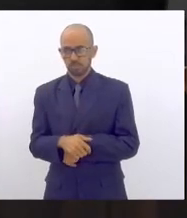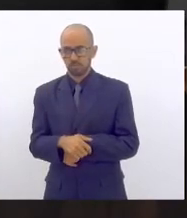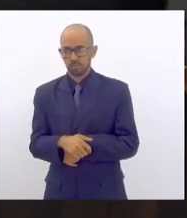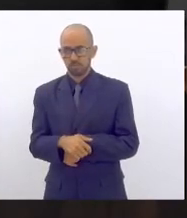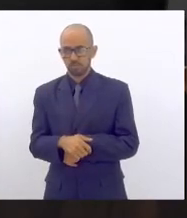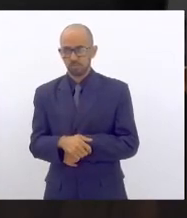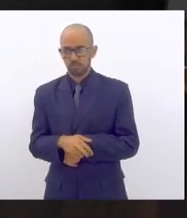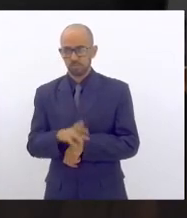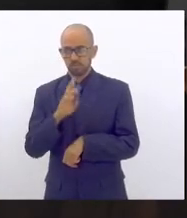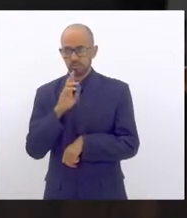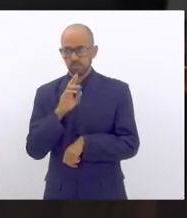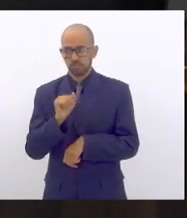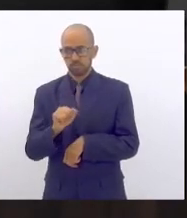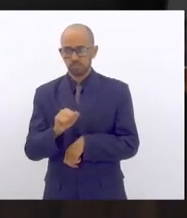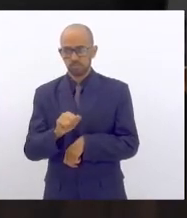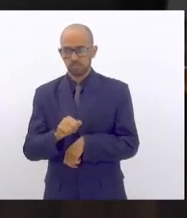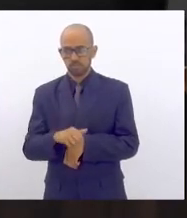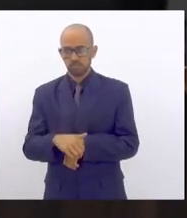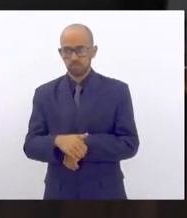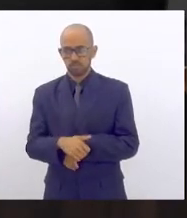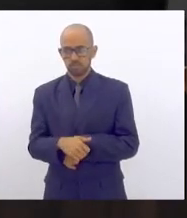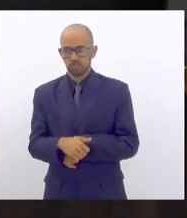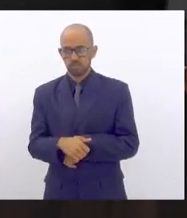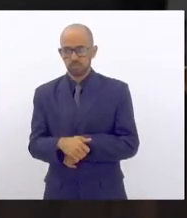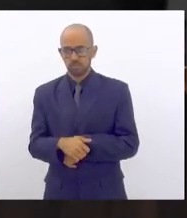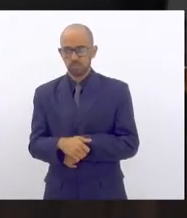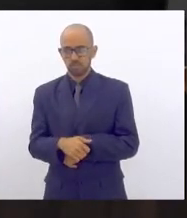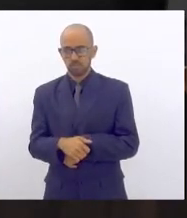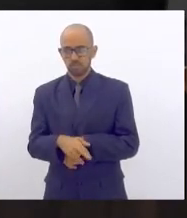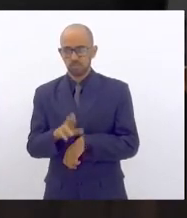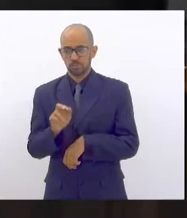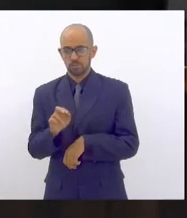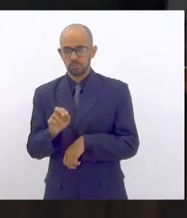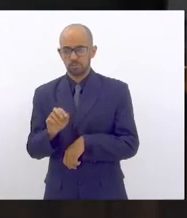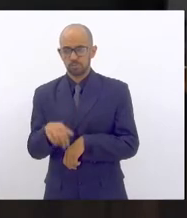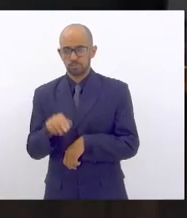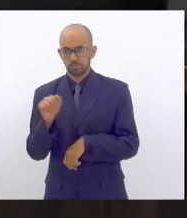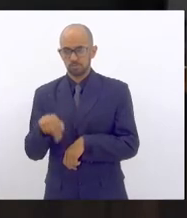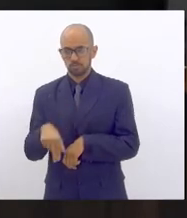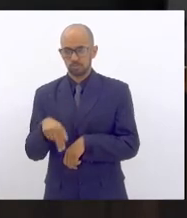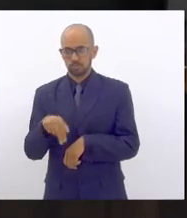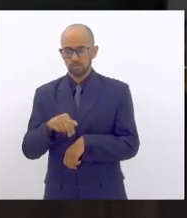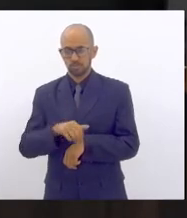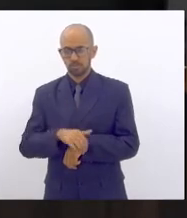deputado Rodrigo Amorim, deputado Renan Ferreirinha,